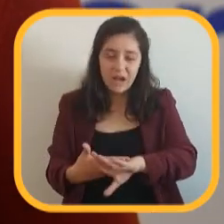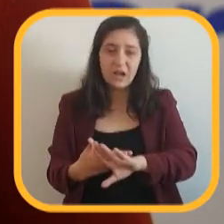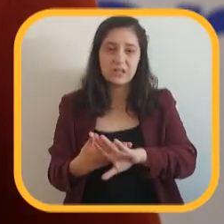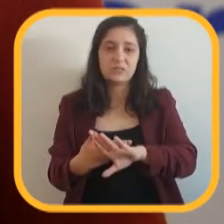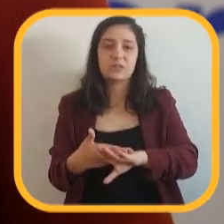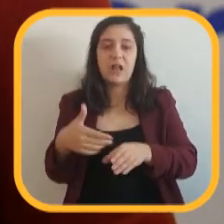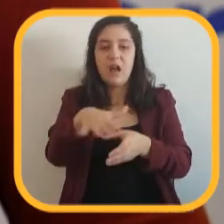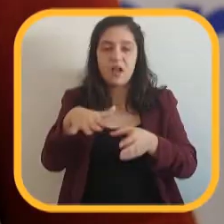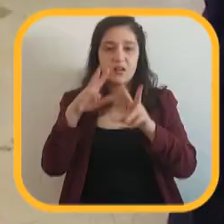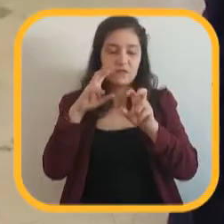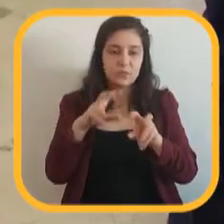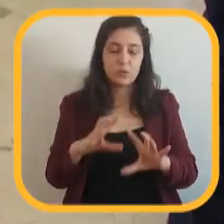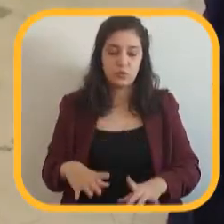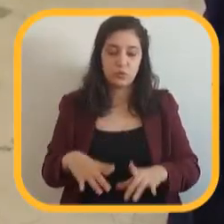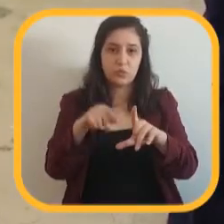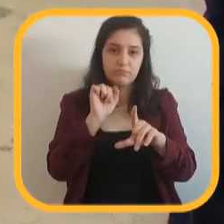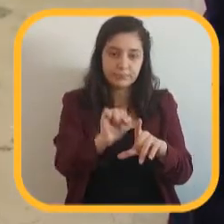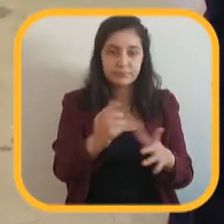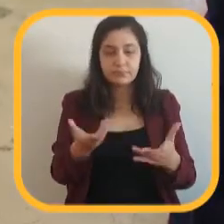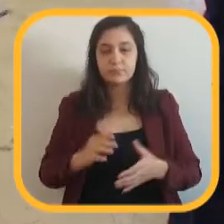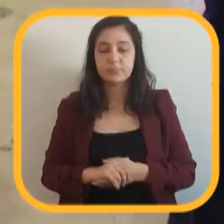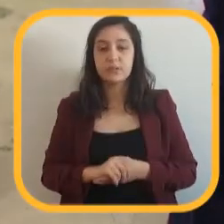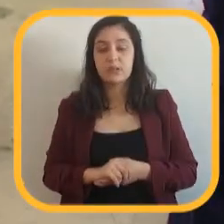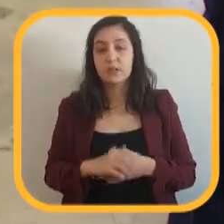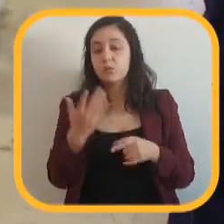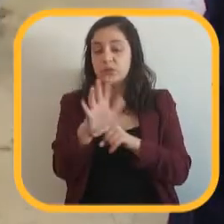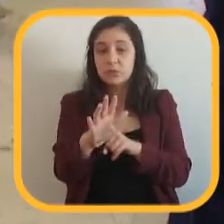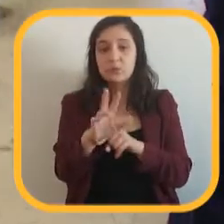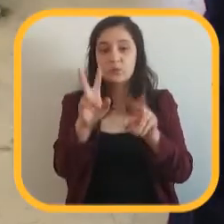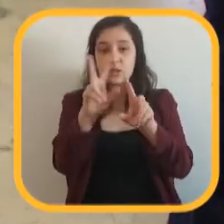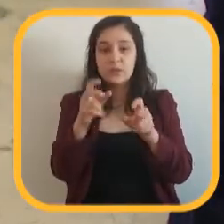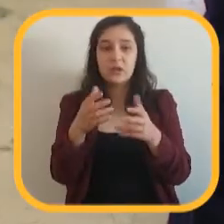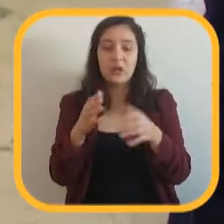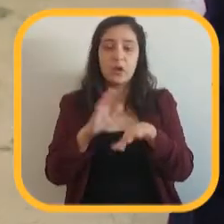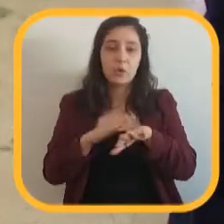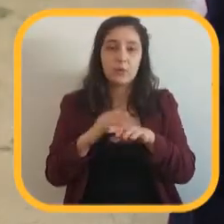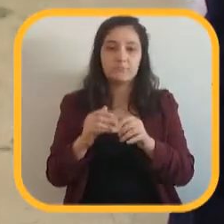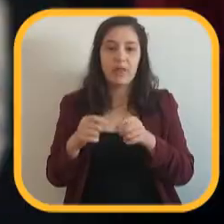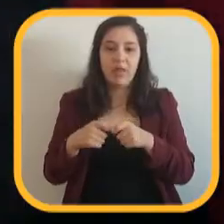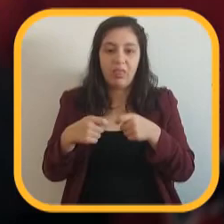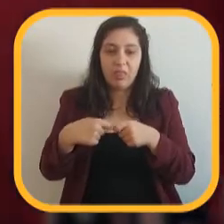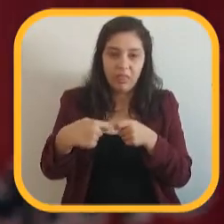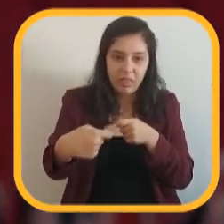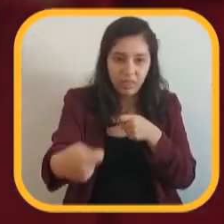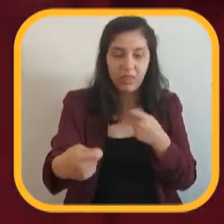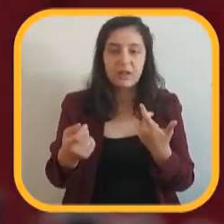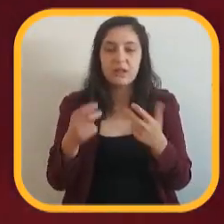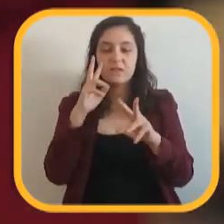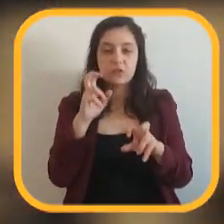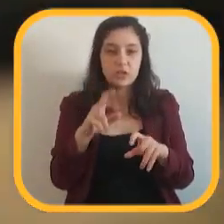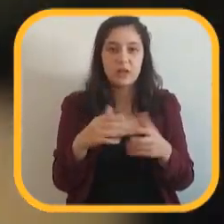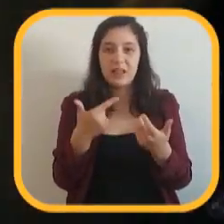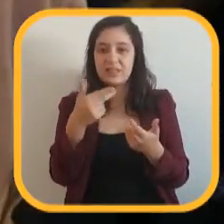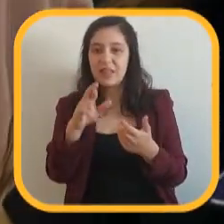dificultar ainda mais o campo da investigação e o desenvolvimento da investigação. nomeadamente questões relacionadas com a precariedade dos investigadores, a baixa taxa